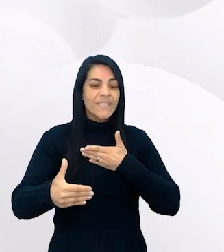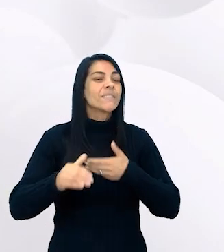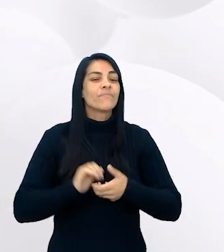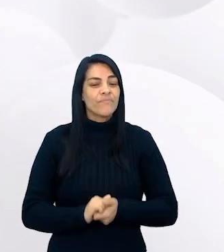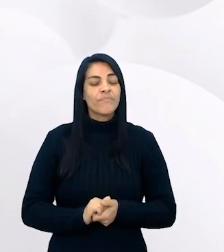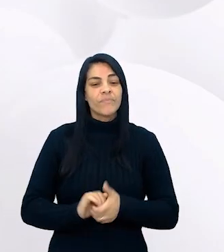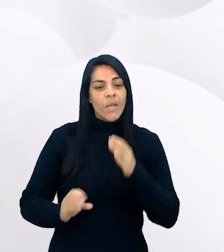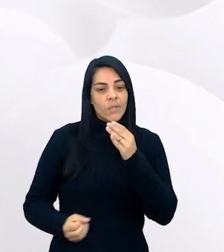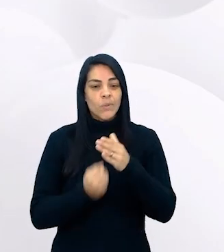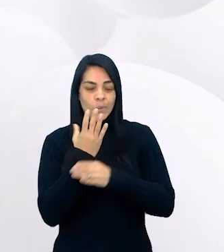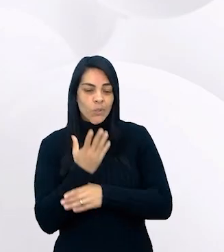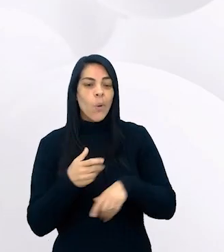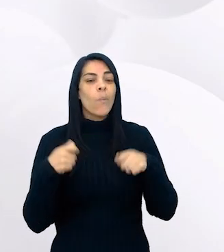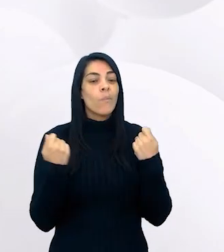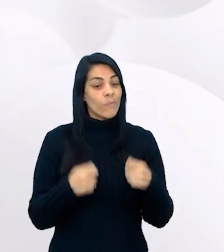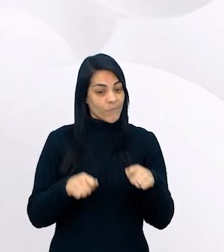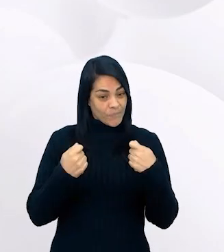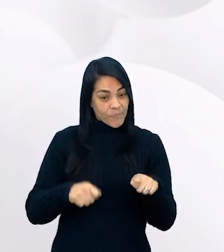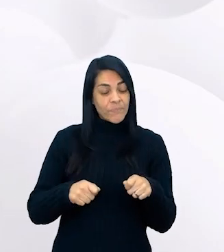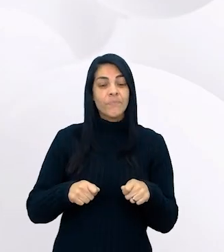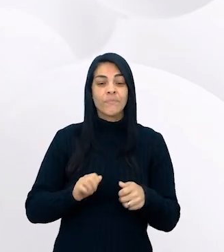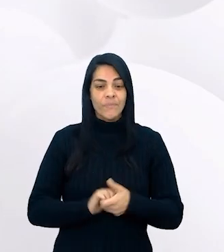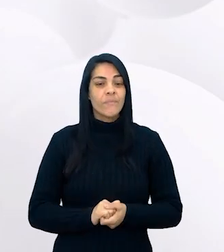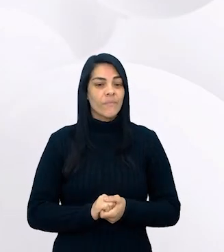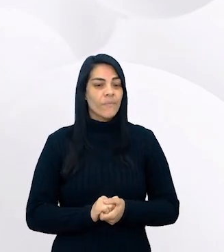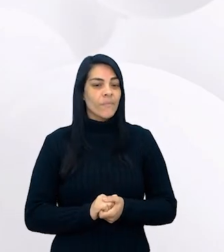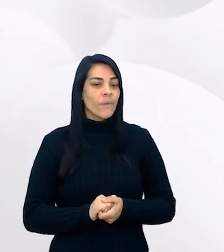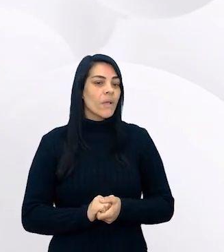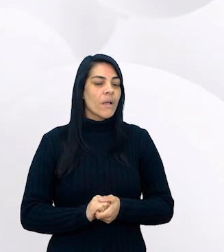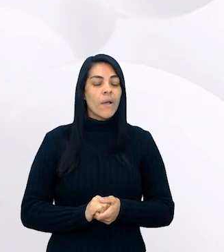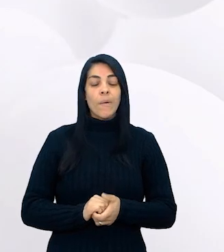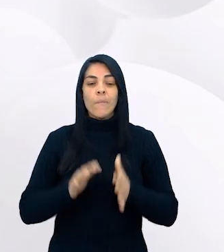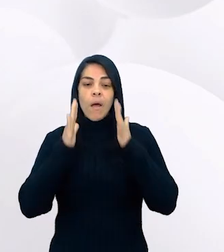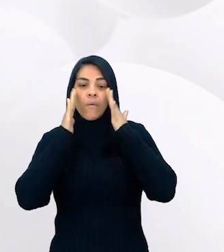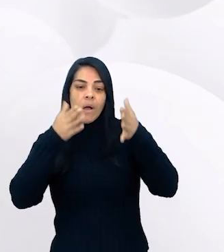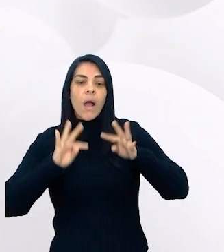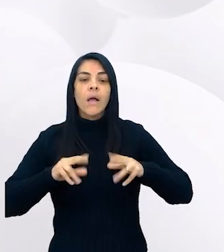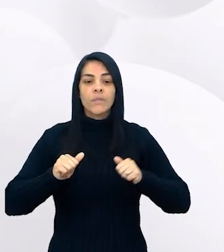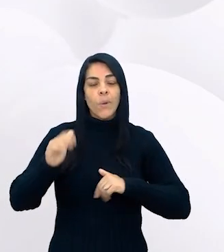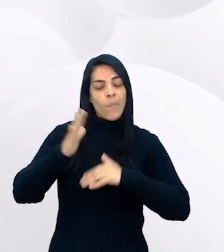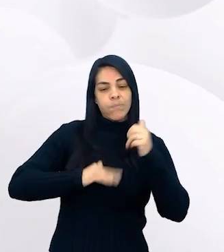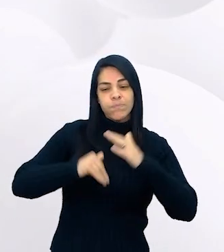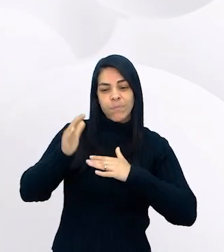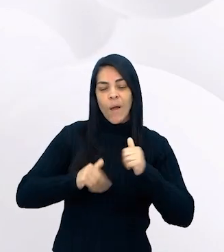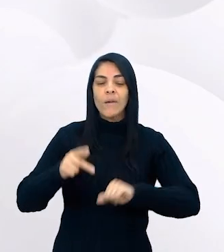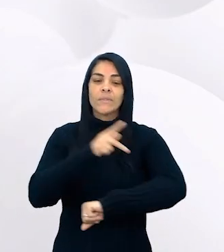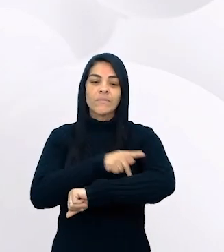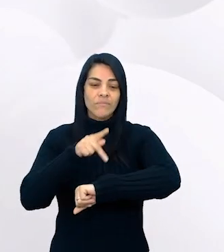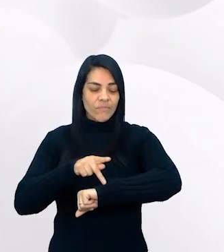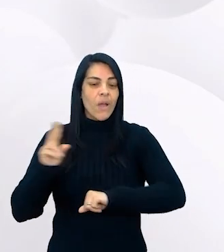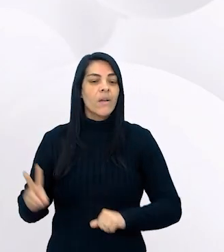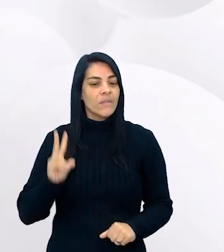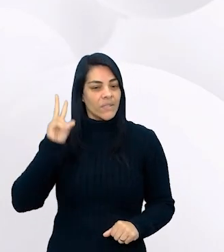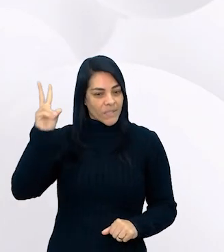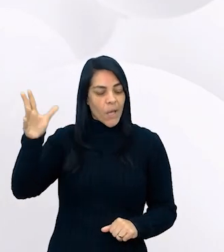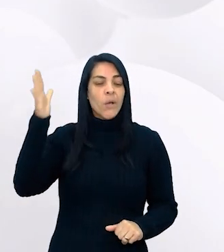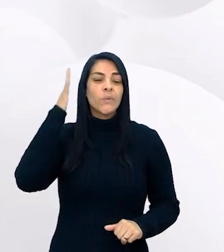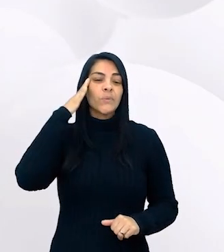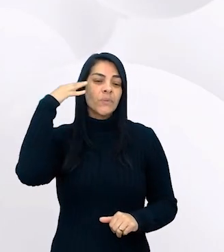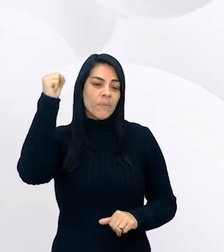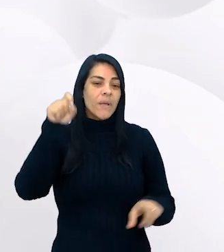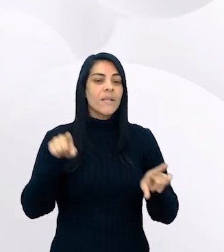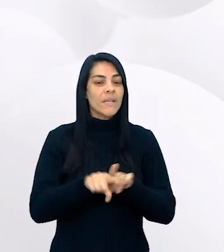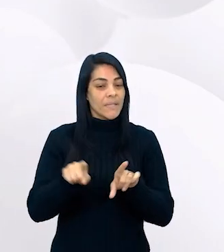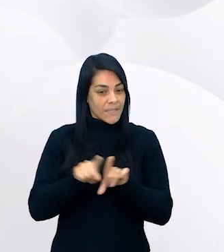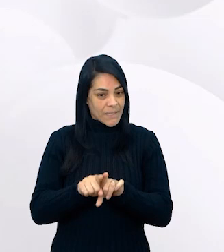programa surgiu da necessidade premente de olhar as práticas pedagógicas a partir da valorização dos saberes e